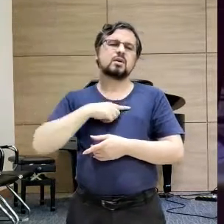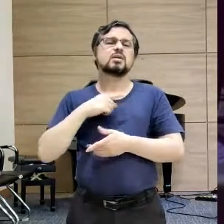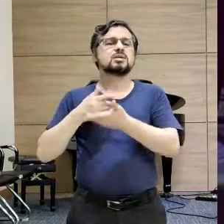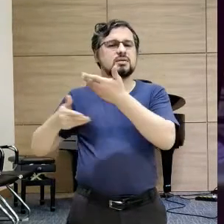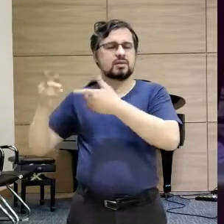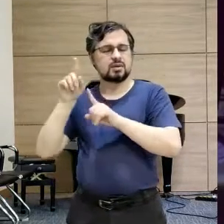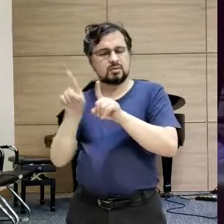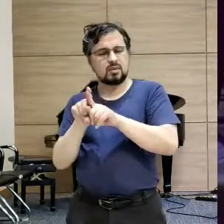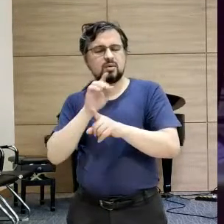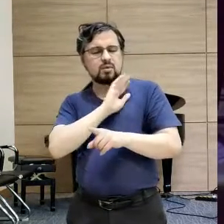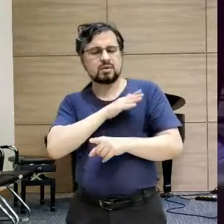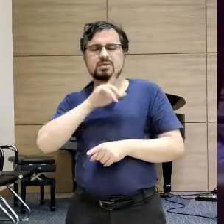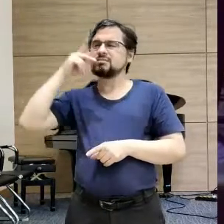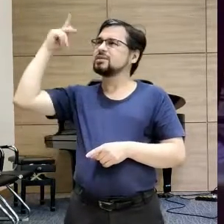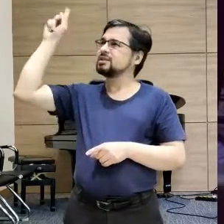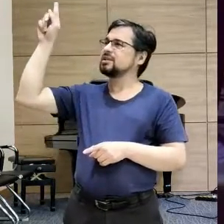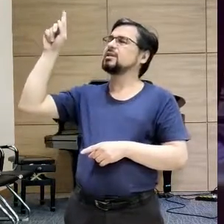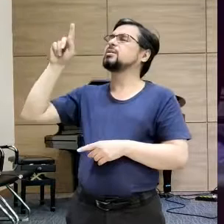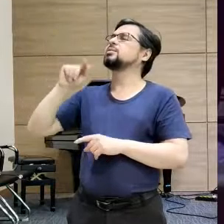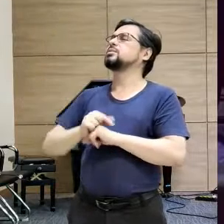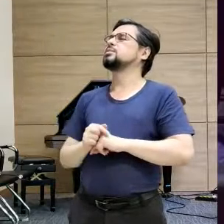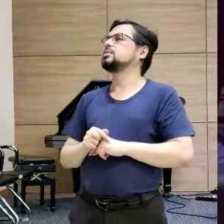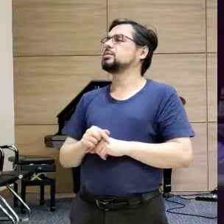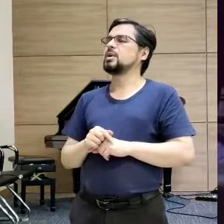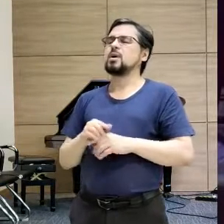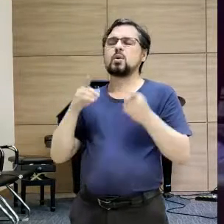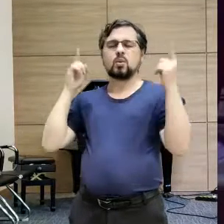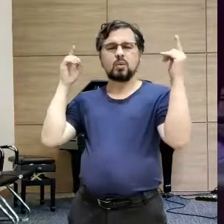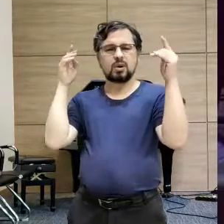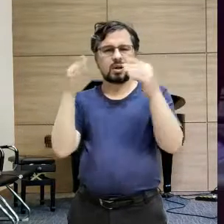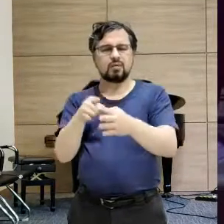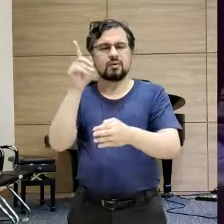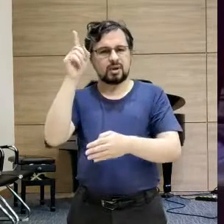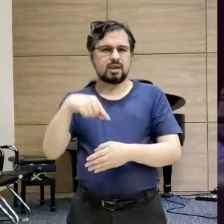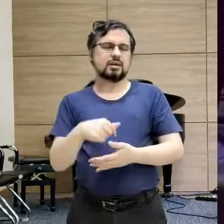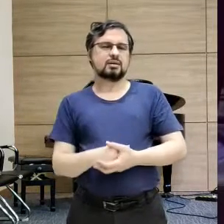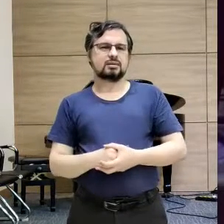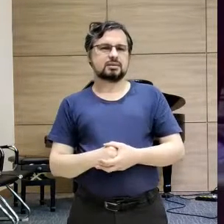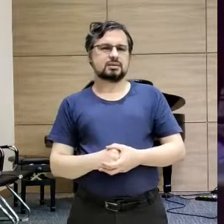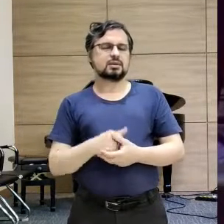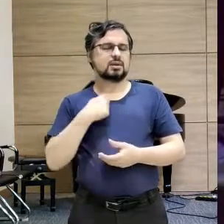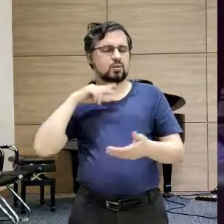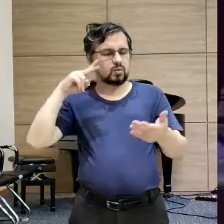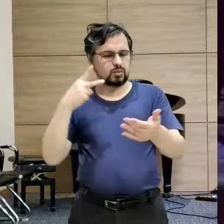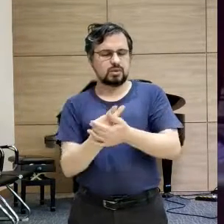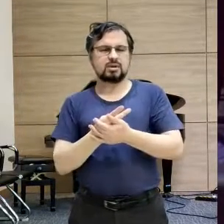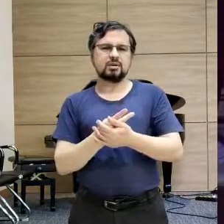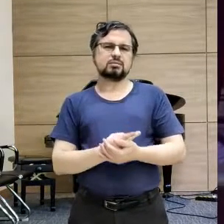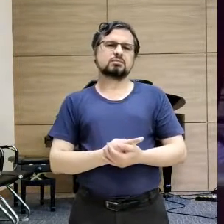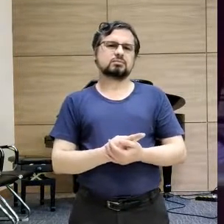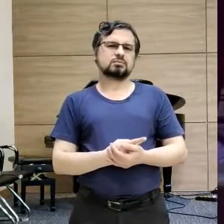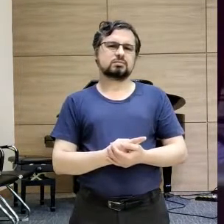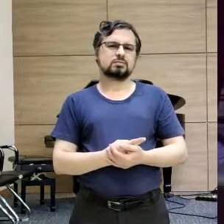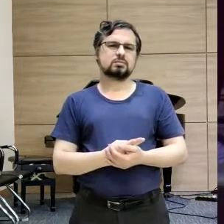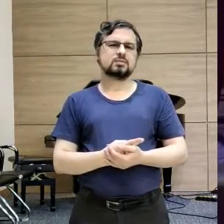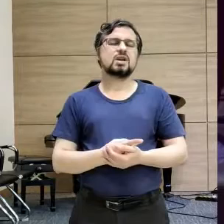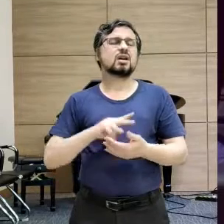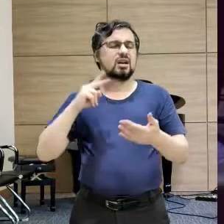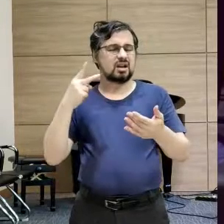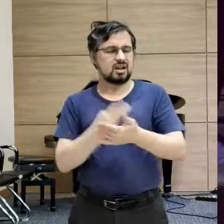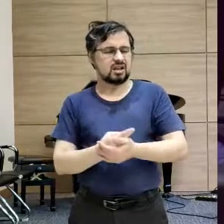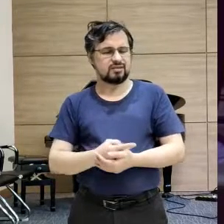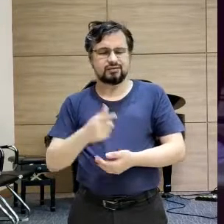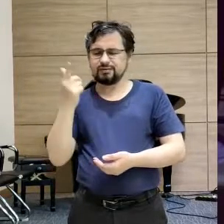seu coração. O alvo era ser uma serva segundo o seu coração. O alvo era esse. Eu errei o alvo. E errei